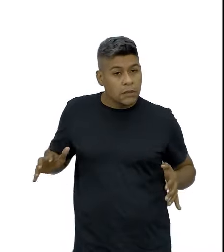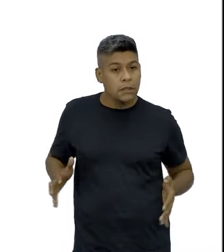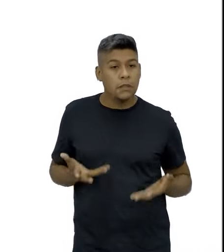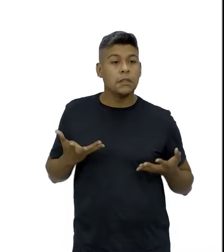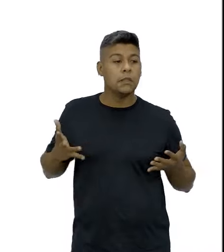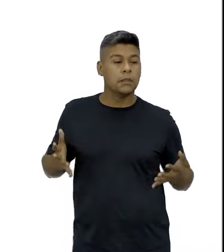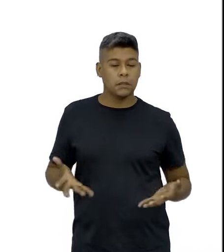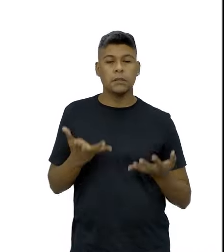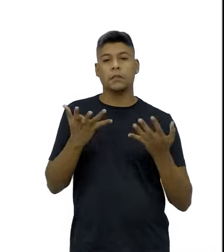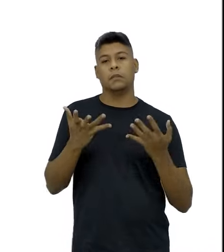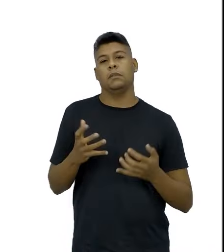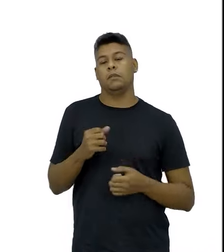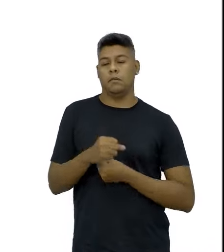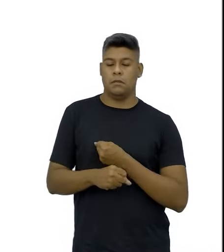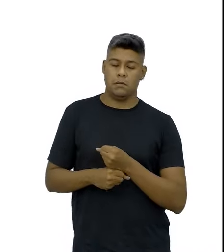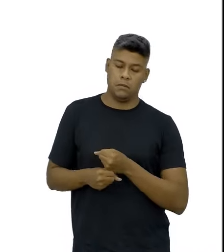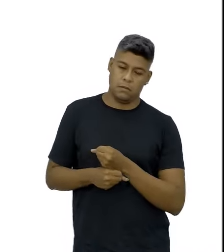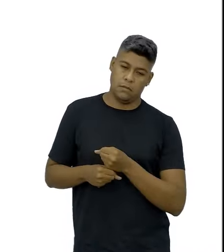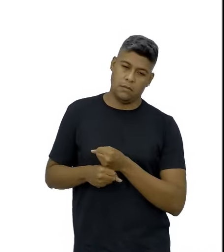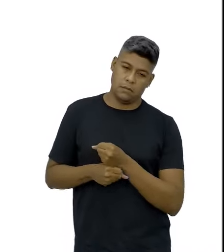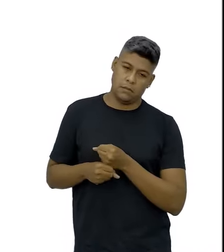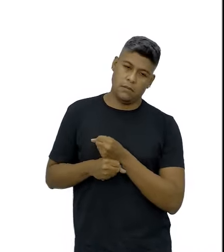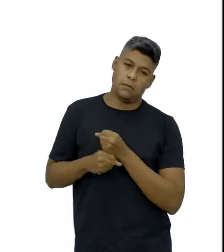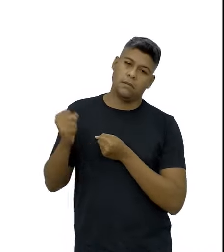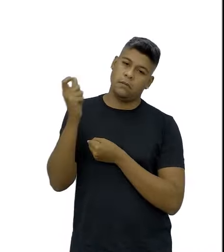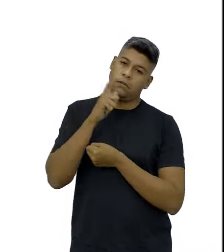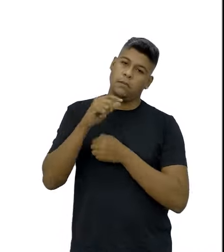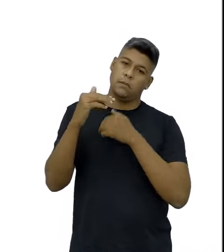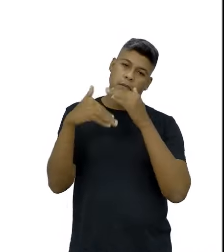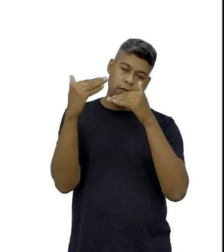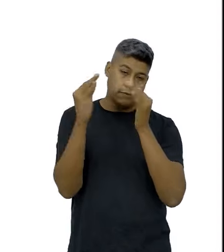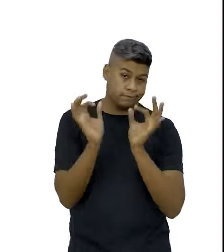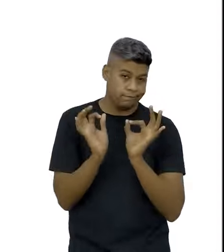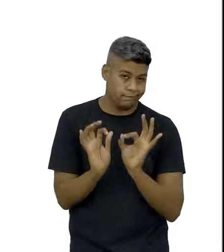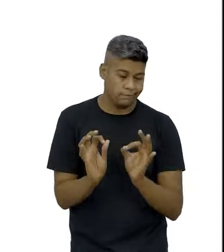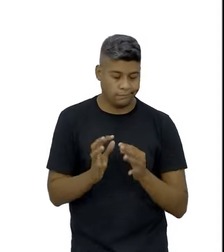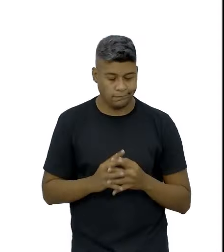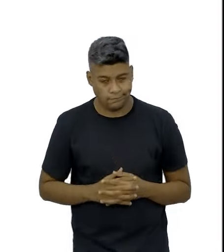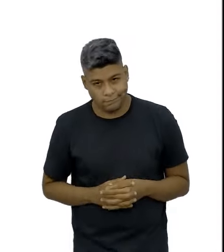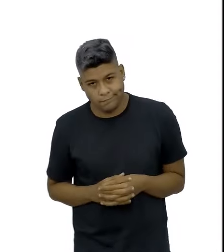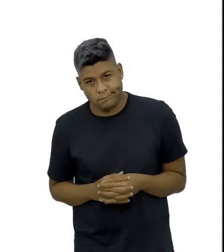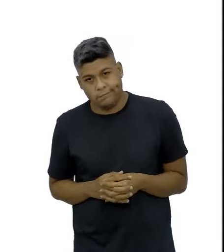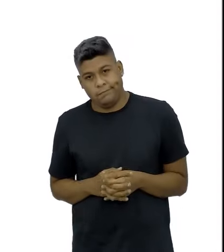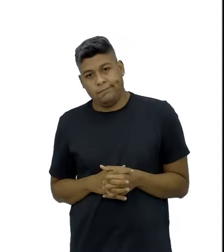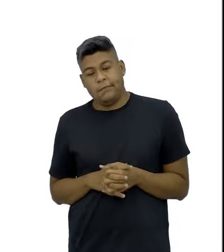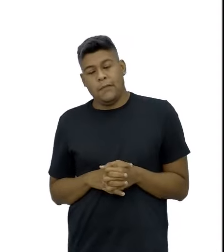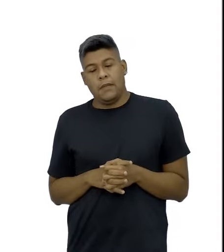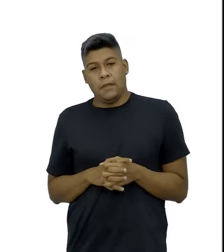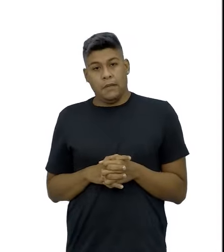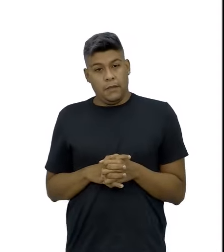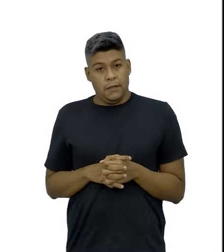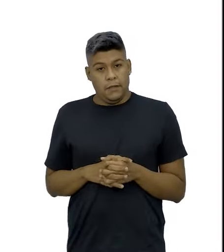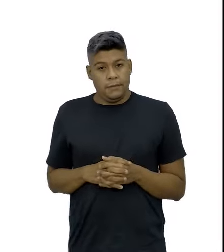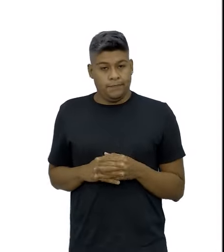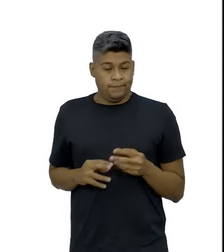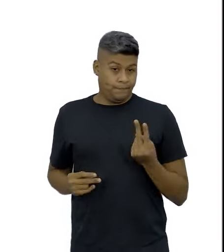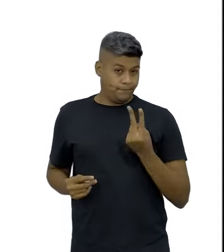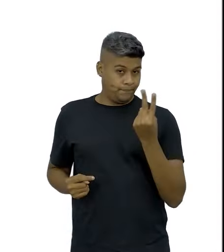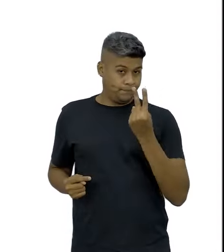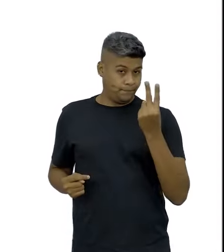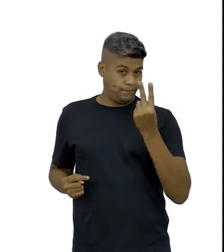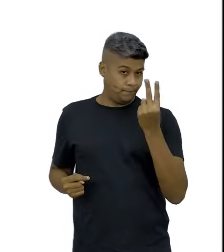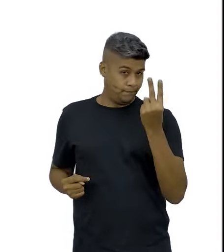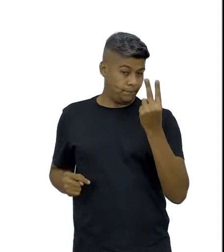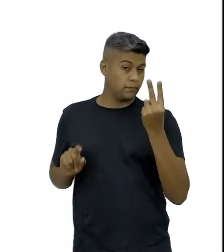exercitadas ao longo dos anos para que sejam desenvolvidas. Em especial, a segunda delas, que é